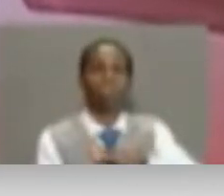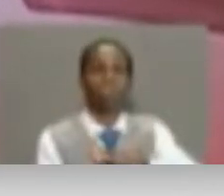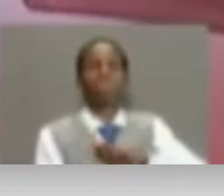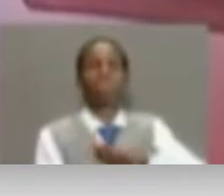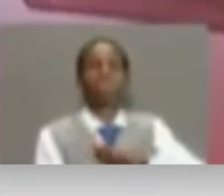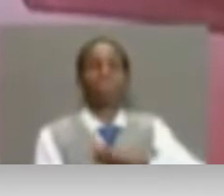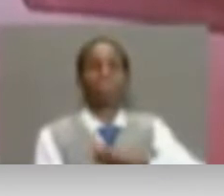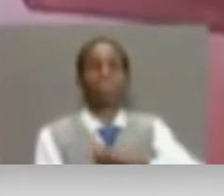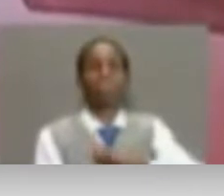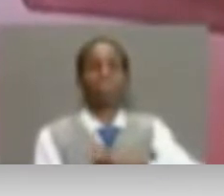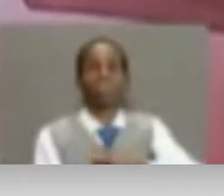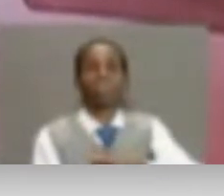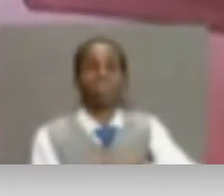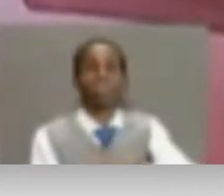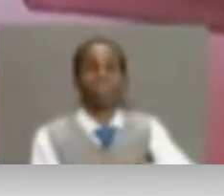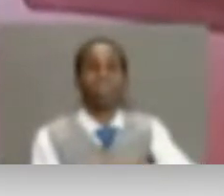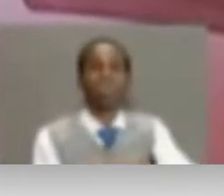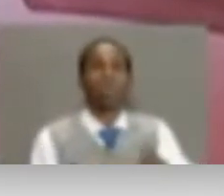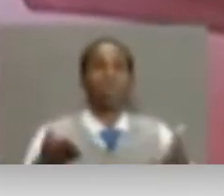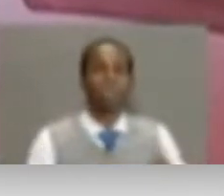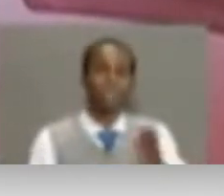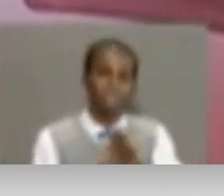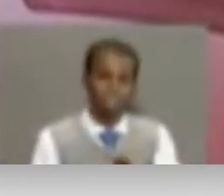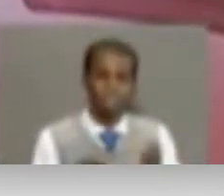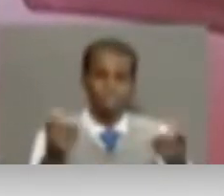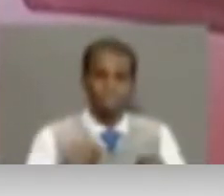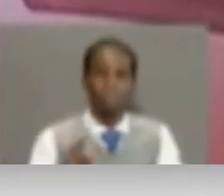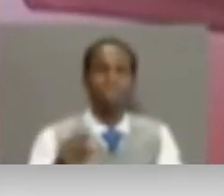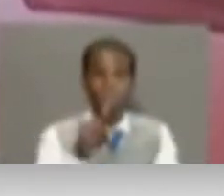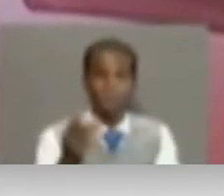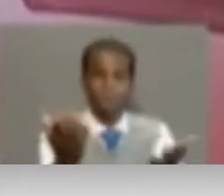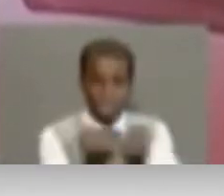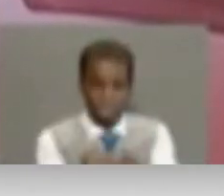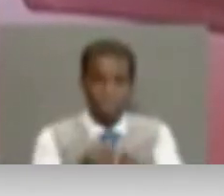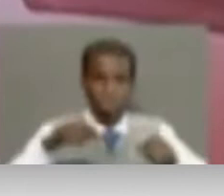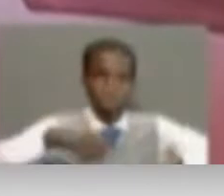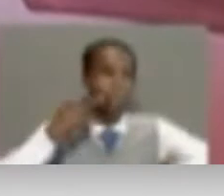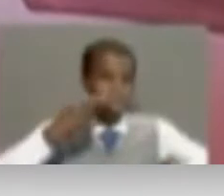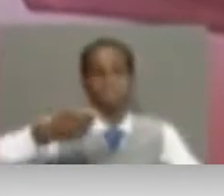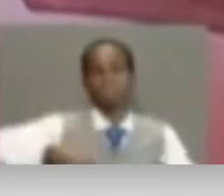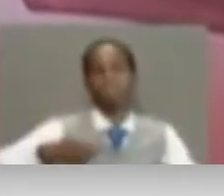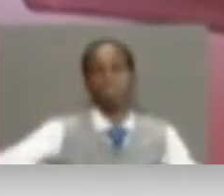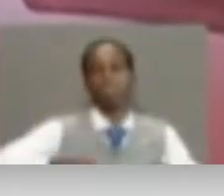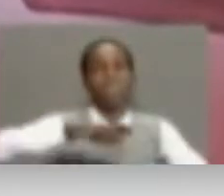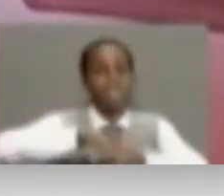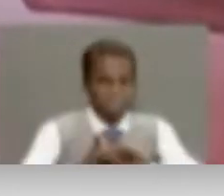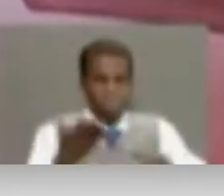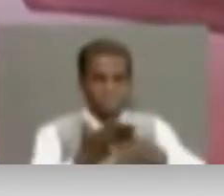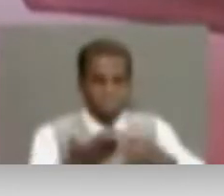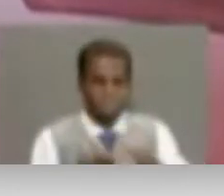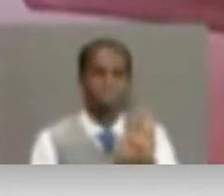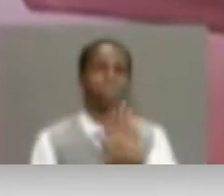está bem. Para sermos candidatos em Angola, não é necessário que apresentemos um documento que comprove que efetivamente já não somos? Mas basta a nossa